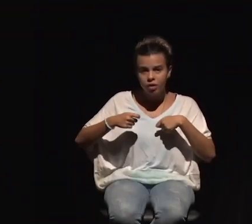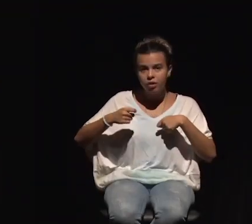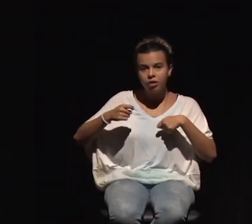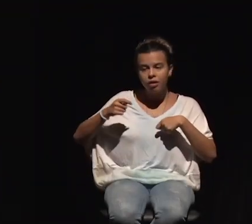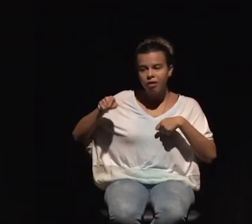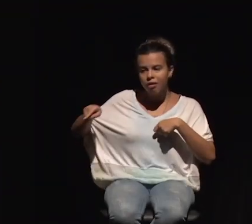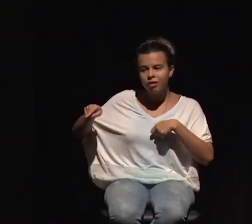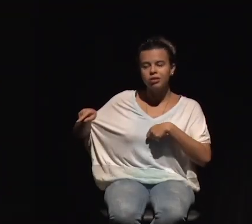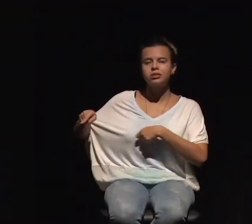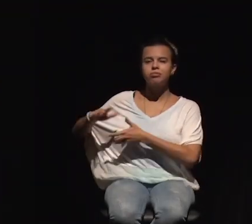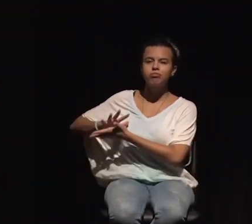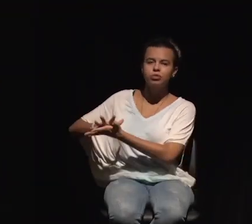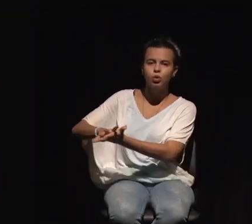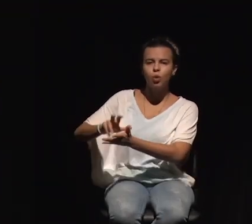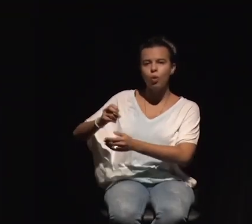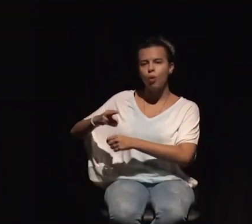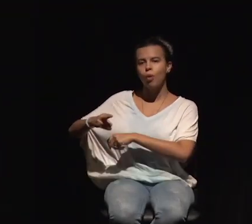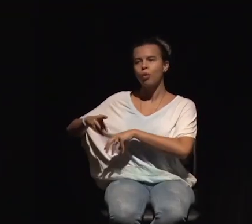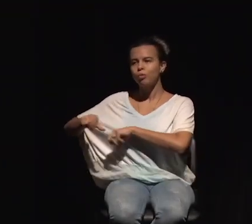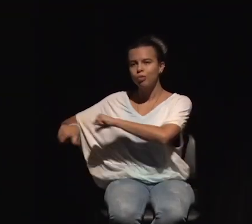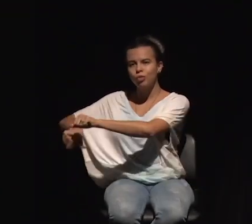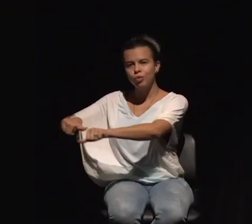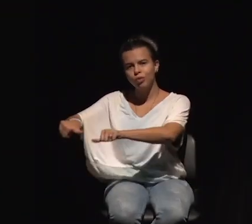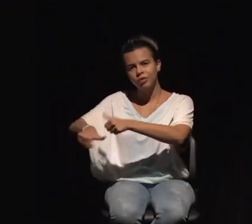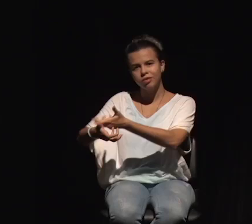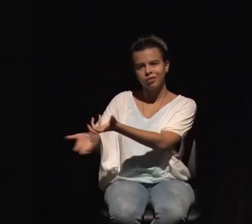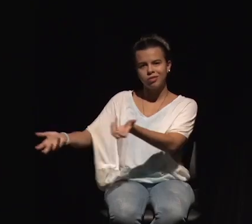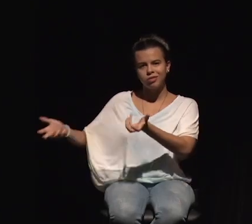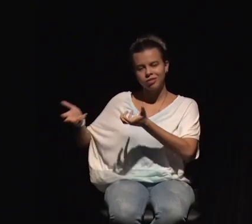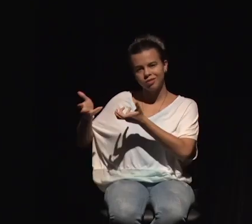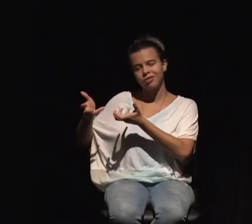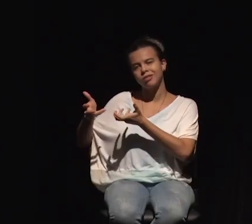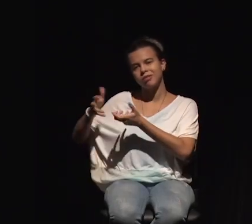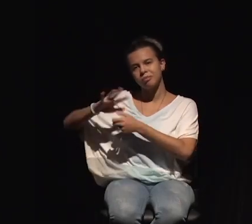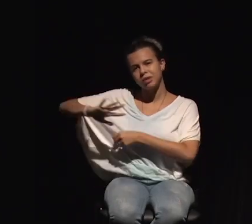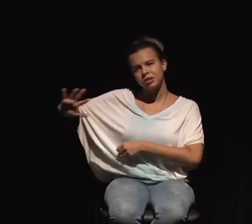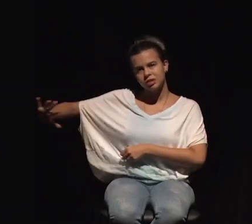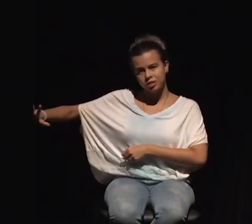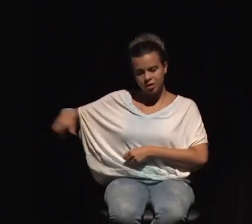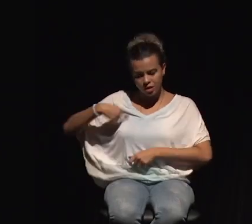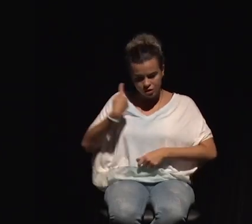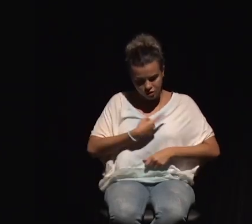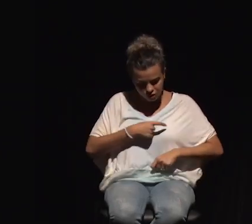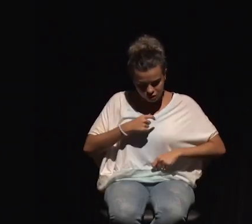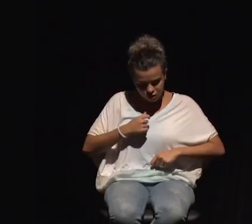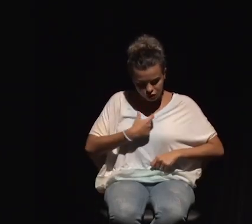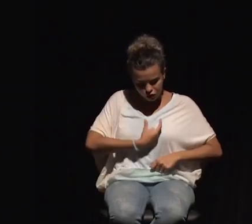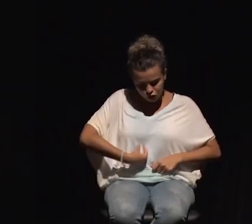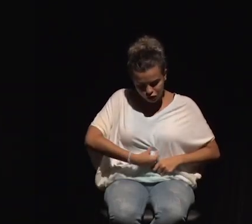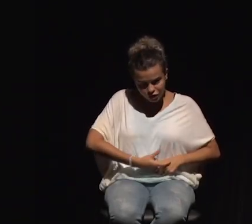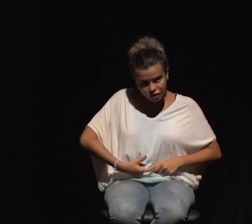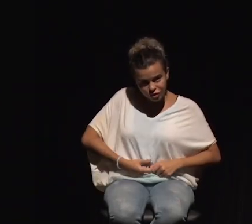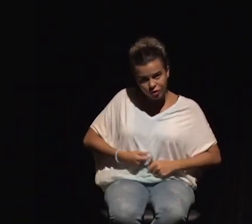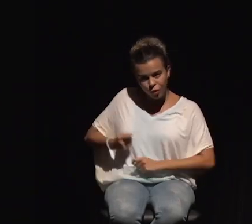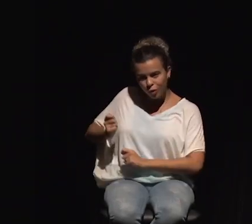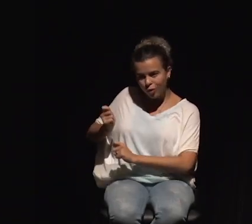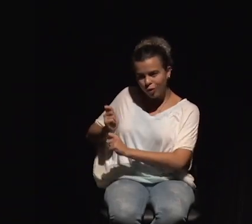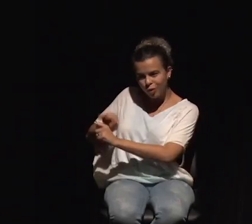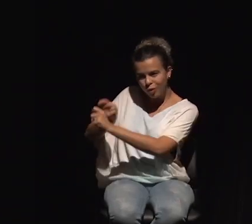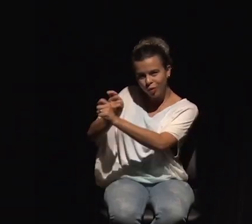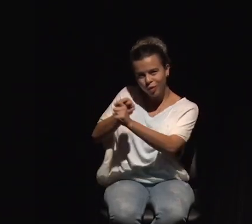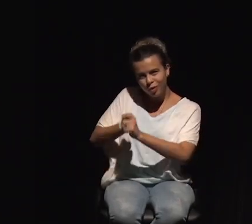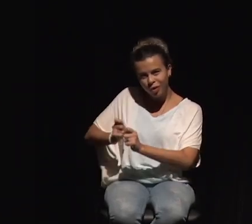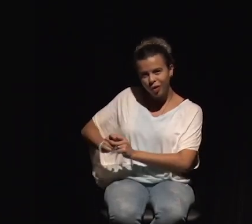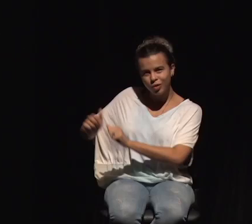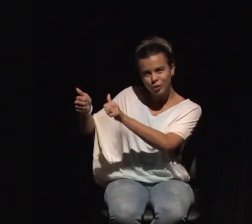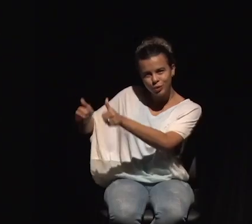o da gente pensar aqui o nosso sistema digestivo é uma ferramenta escultórica o espaço